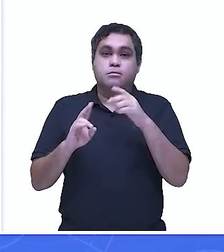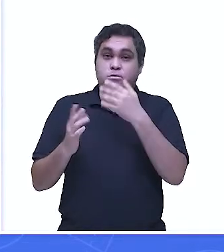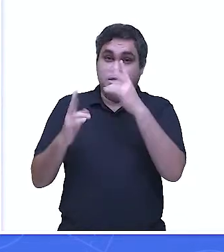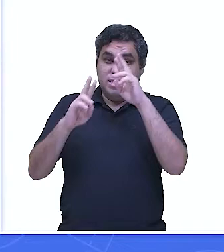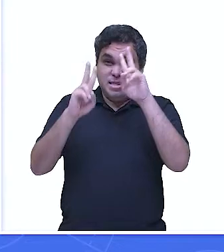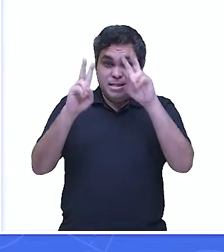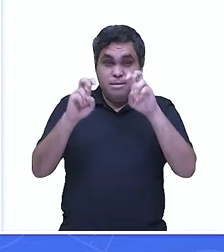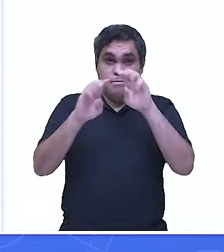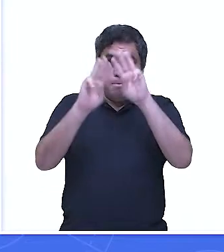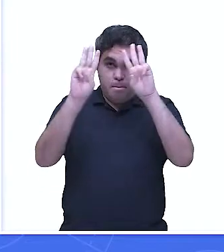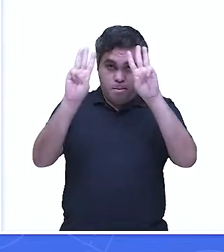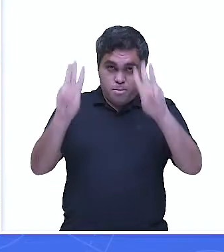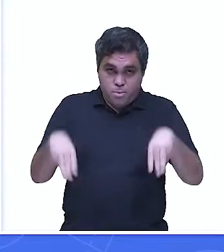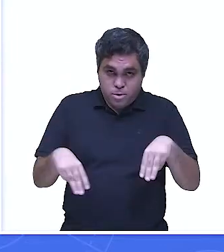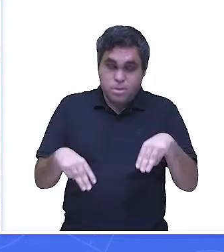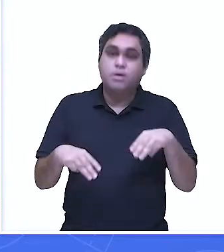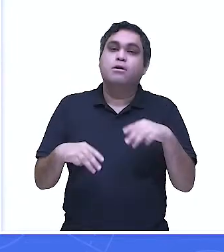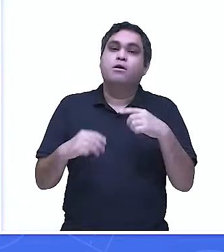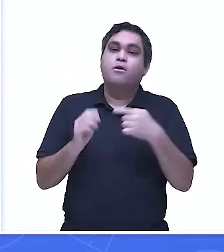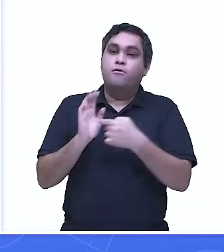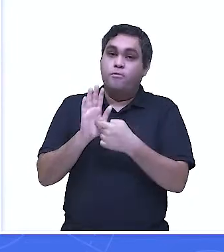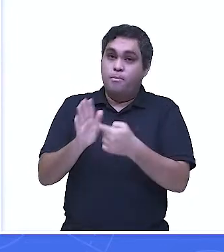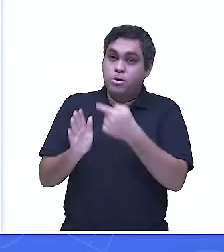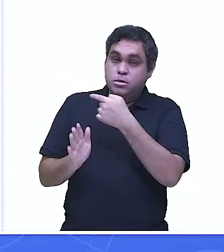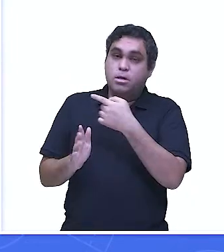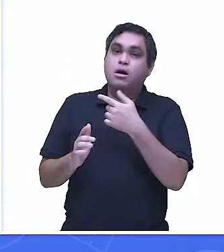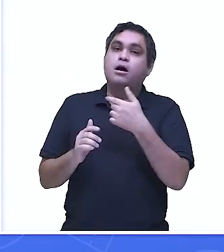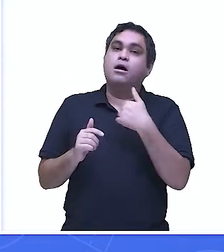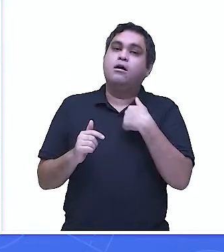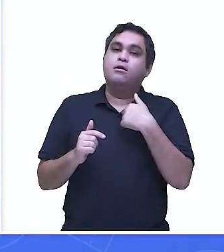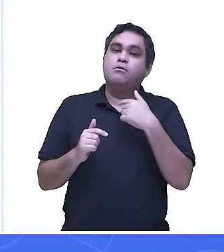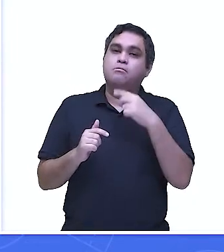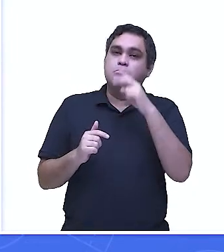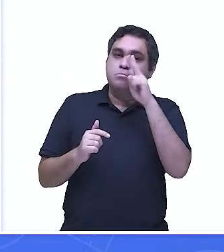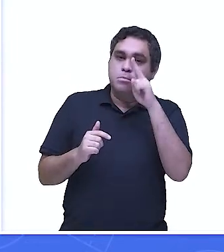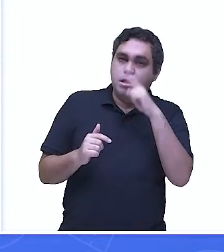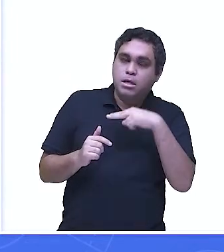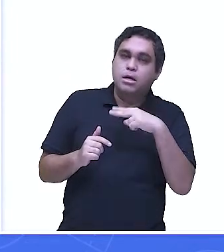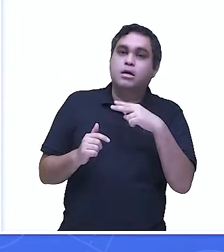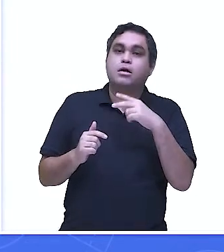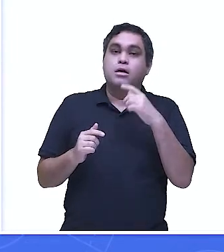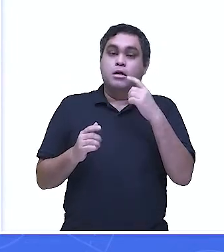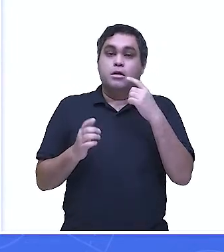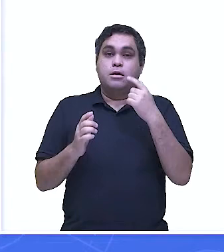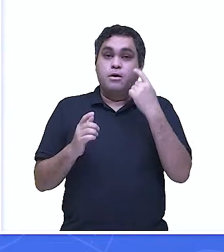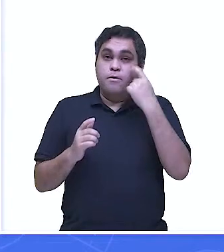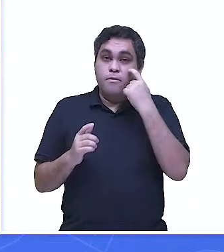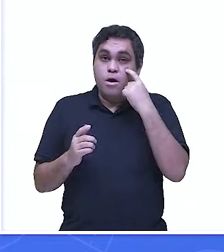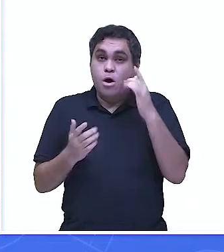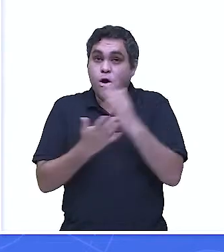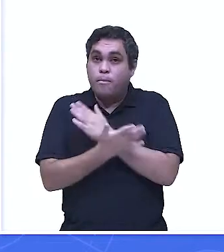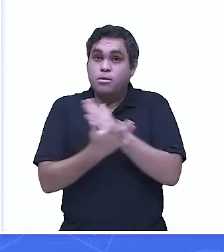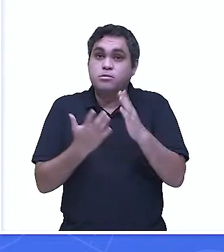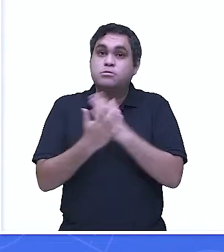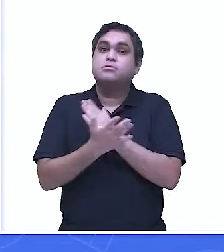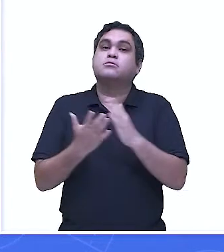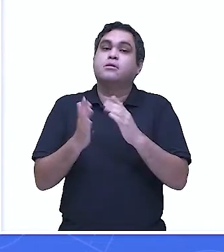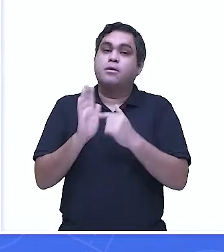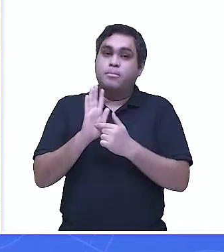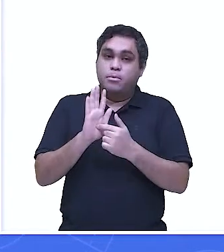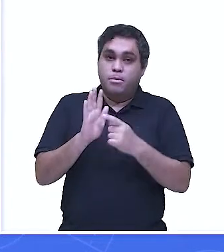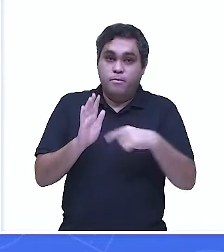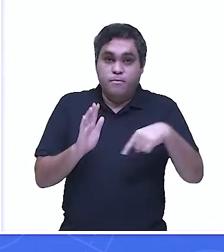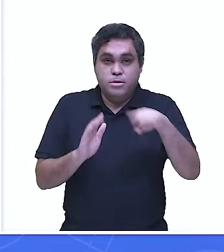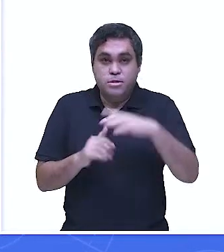museu. Vocês vão acompanhar comigo e observar algumas coisas que eu destaquei para vocês, tá bom? Venham